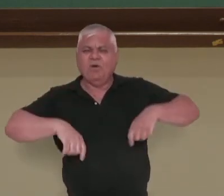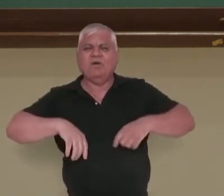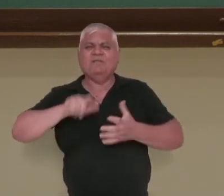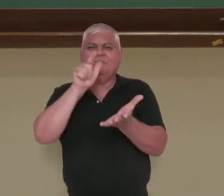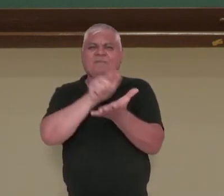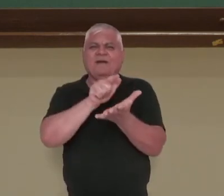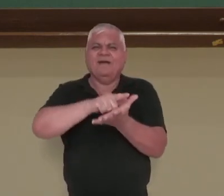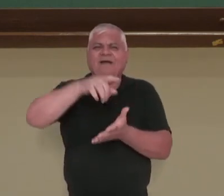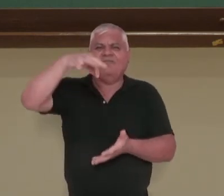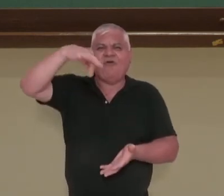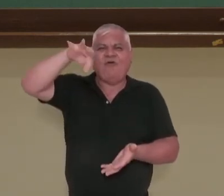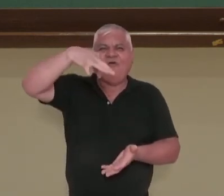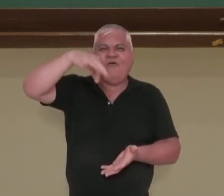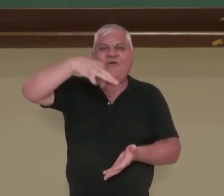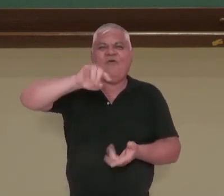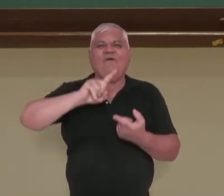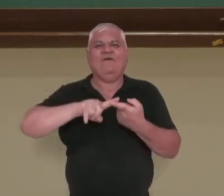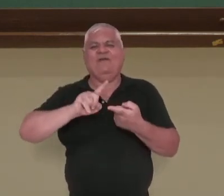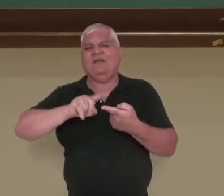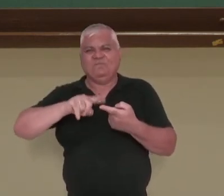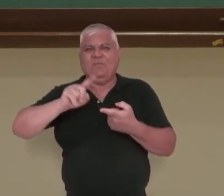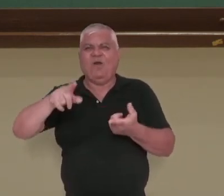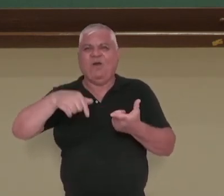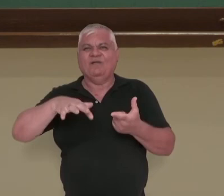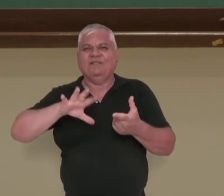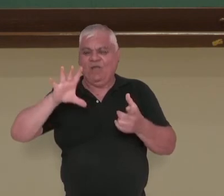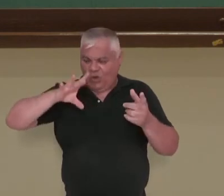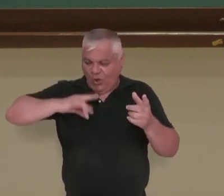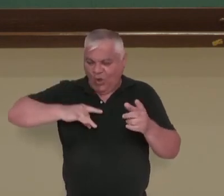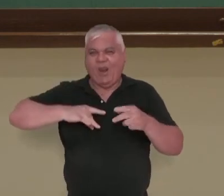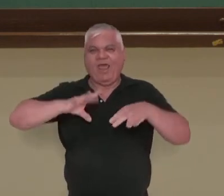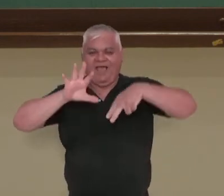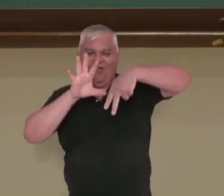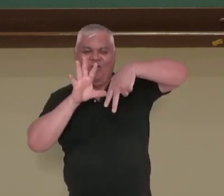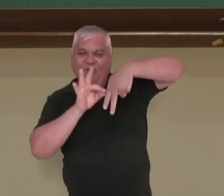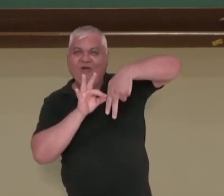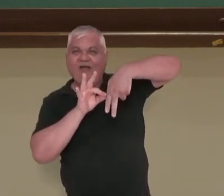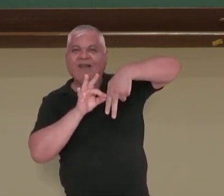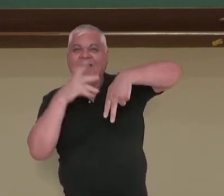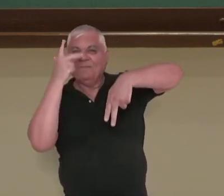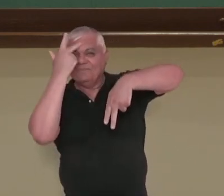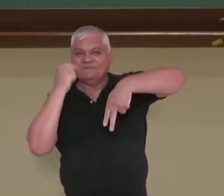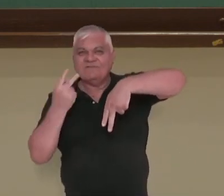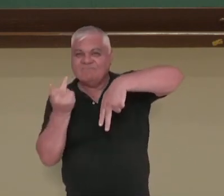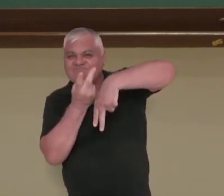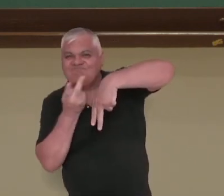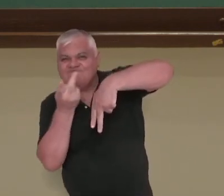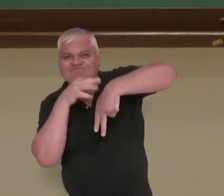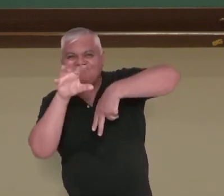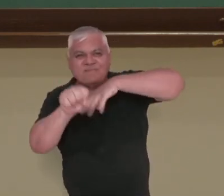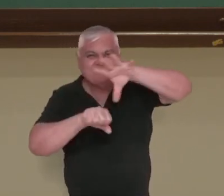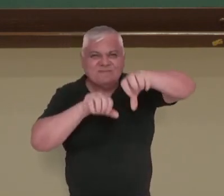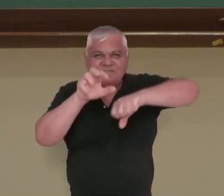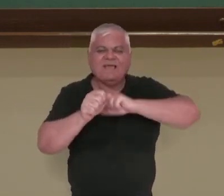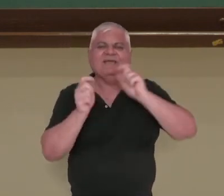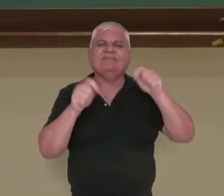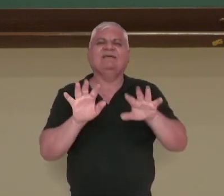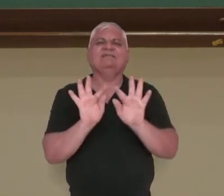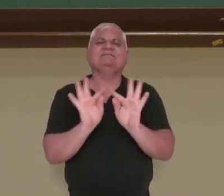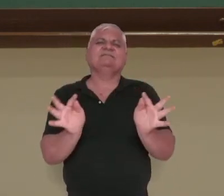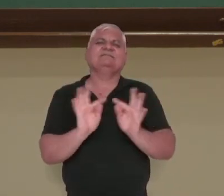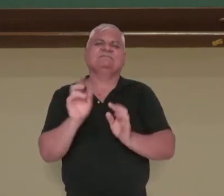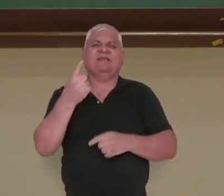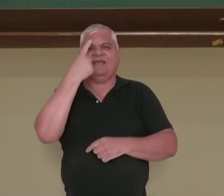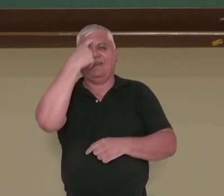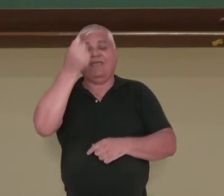caderno, pode usar um pedaço de papel. Então, bem simples e que nós conseguimos criar, inclusive, sem material. Às vezes a escola